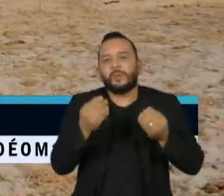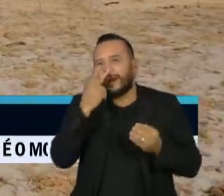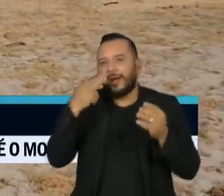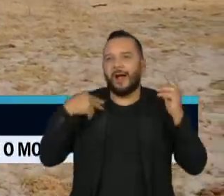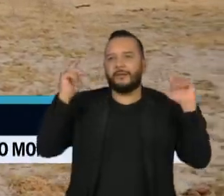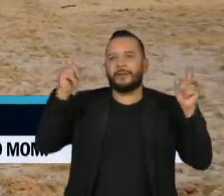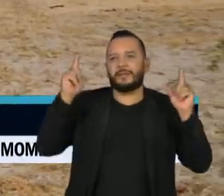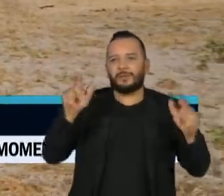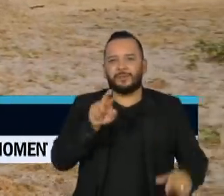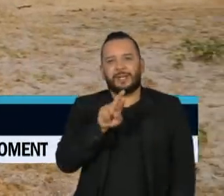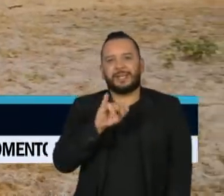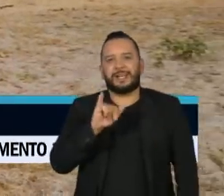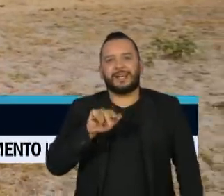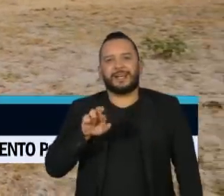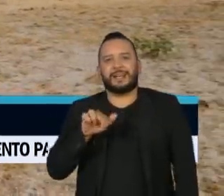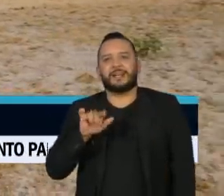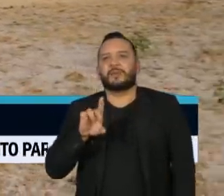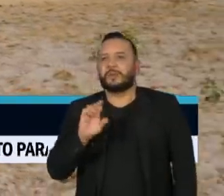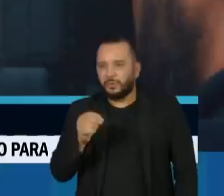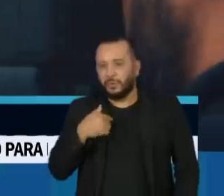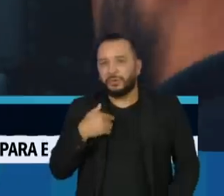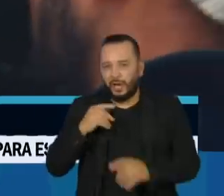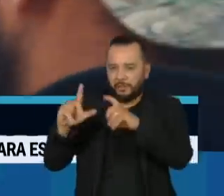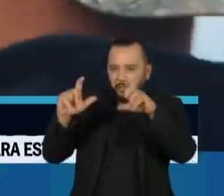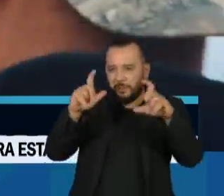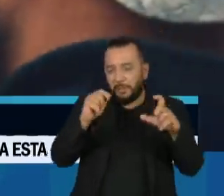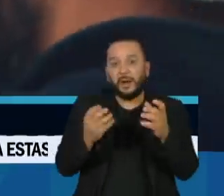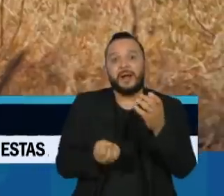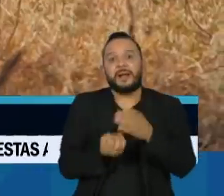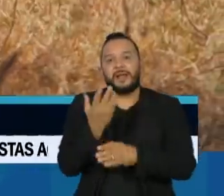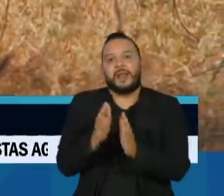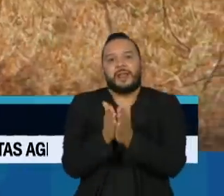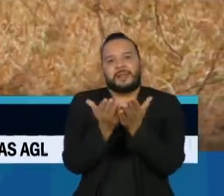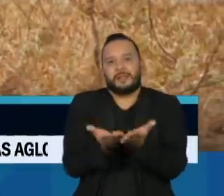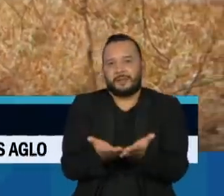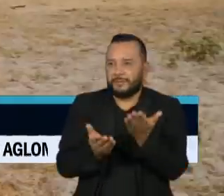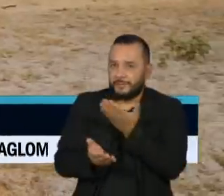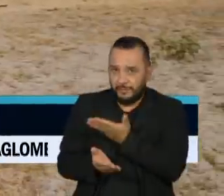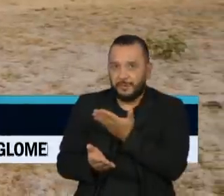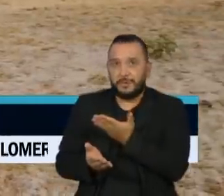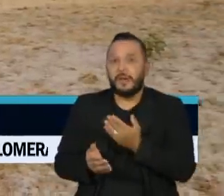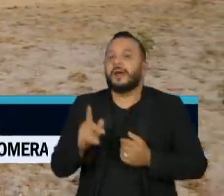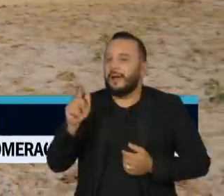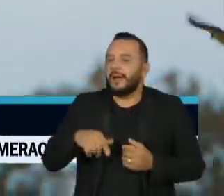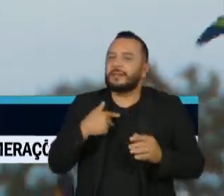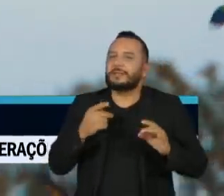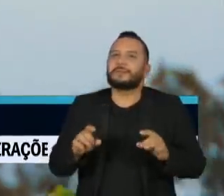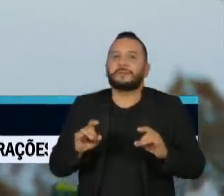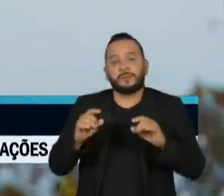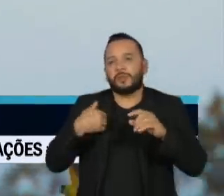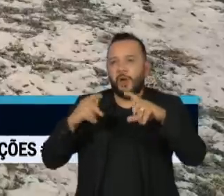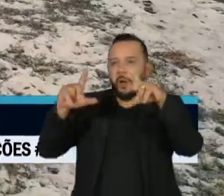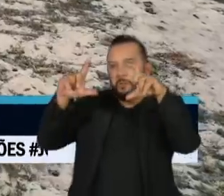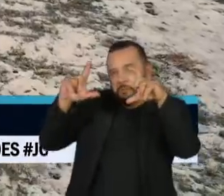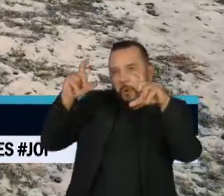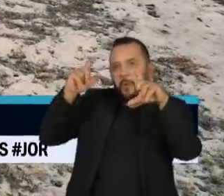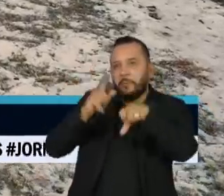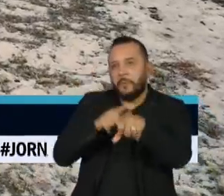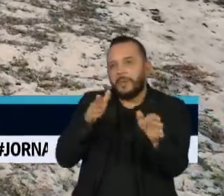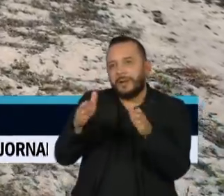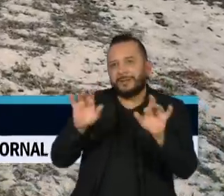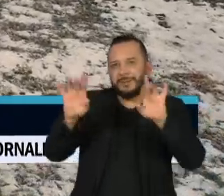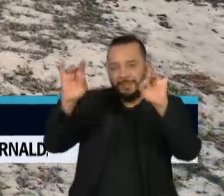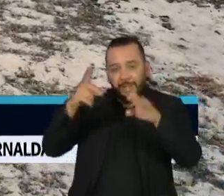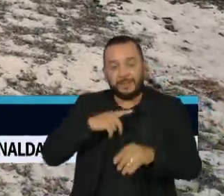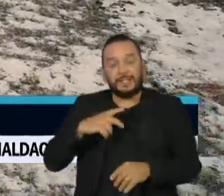Ricardo em busca das imagens para o seu novo livro. Apertar esse botão para mim tem que ser muito especial, não é apertar só por apertar. Em 5